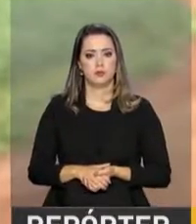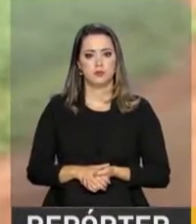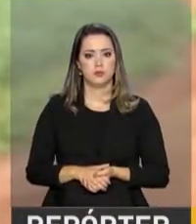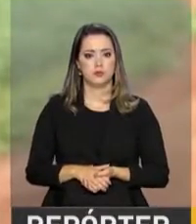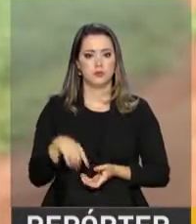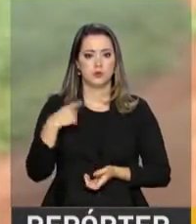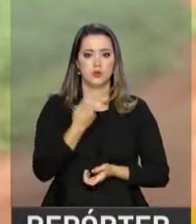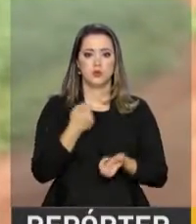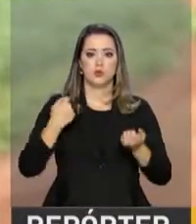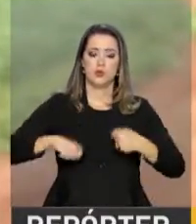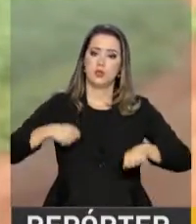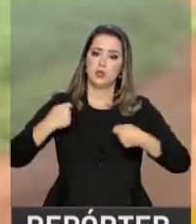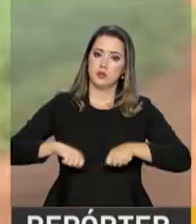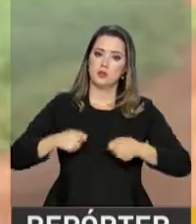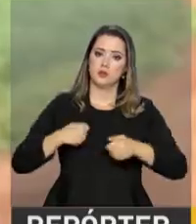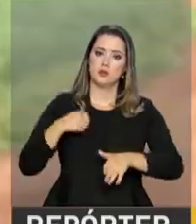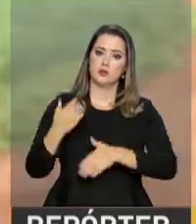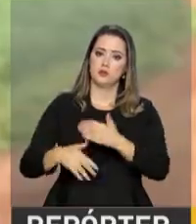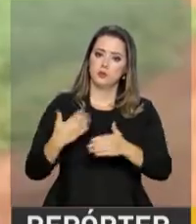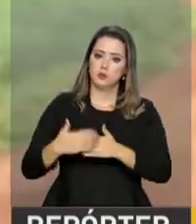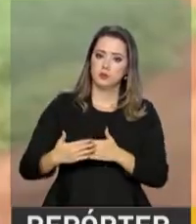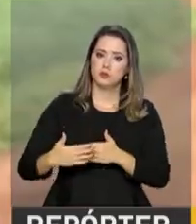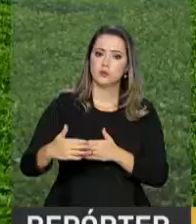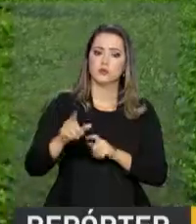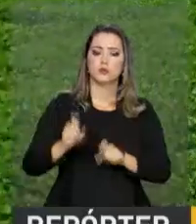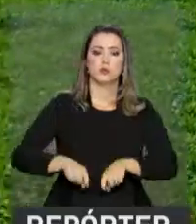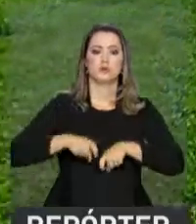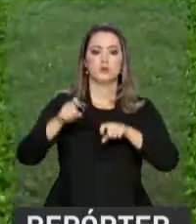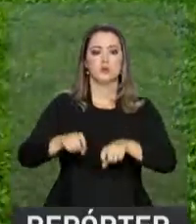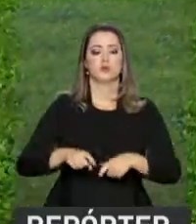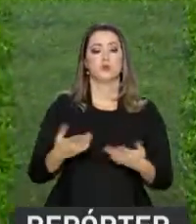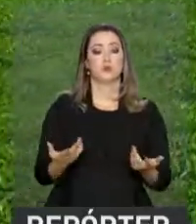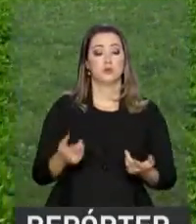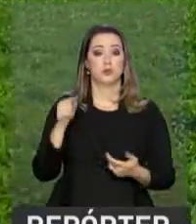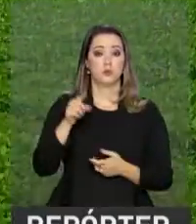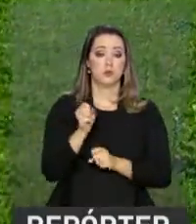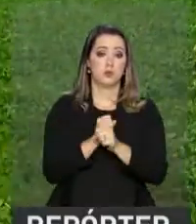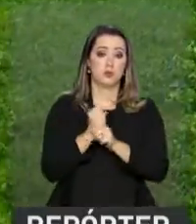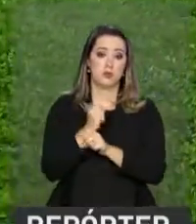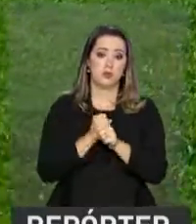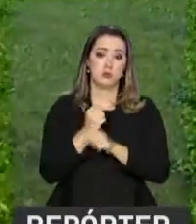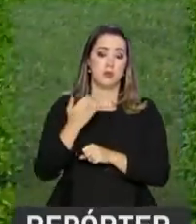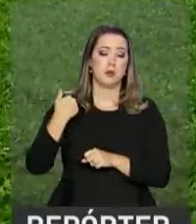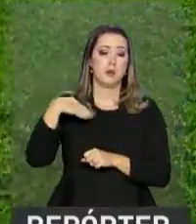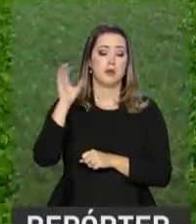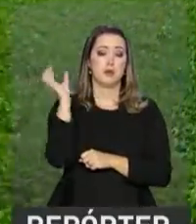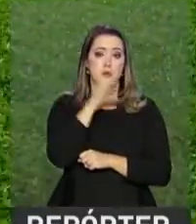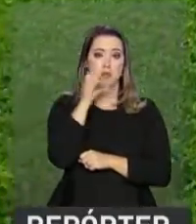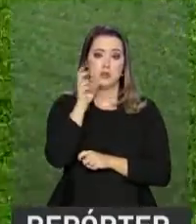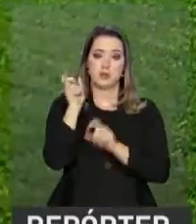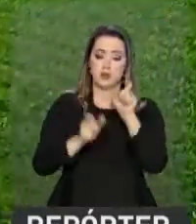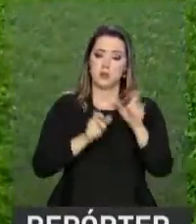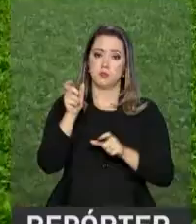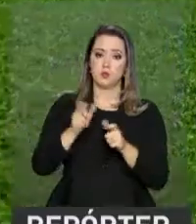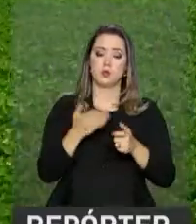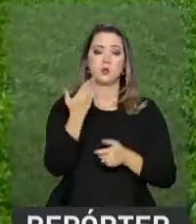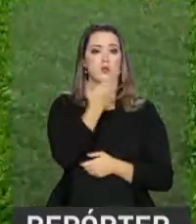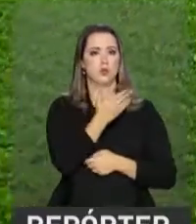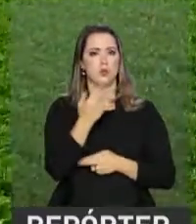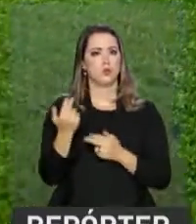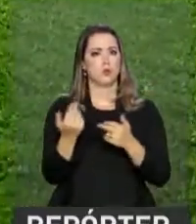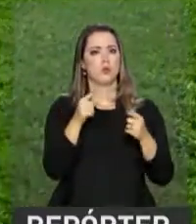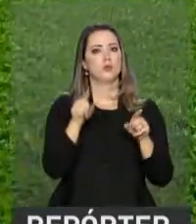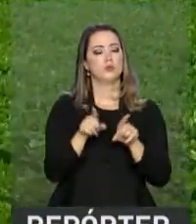do crédito rural para fomentar o desenvolvimento do agronegócio. O crédito desse ano vai chegar mais rápido para o bolso do seu Silomar e de